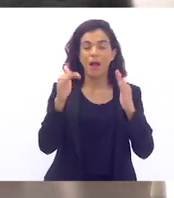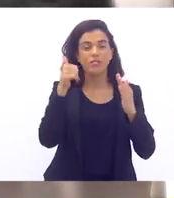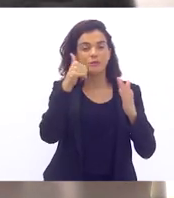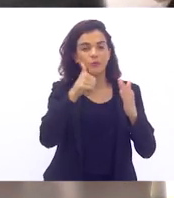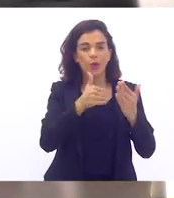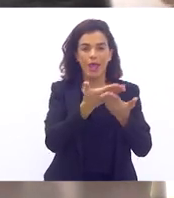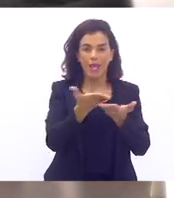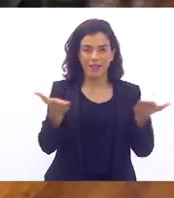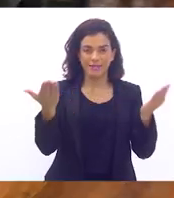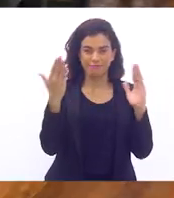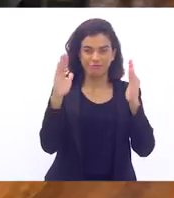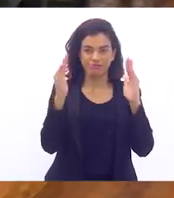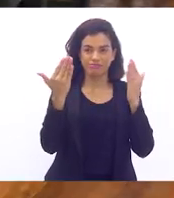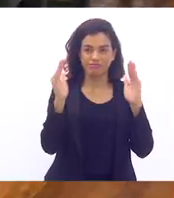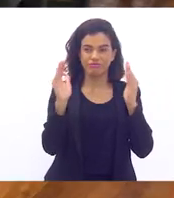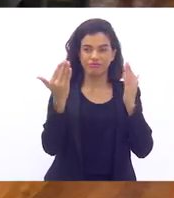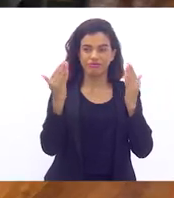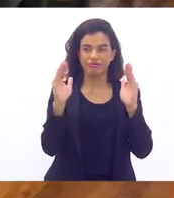conosco